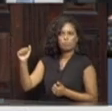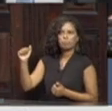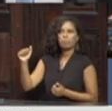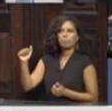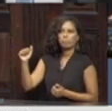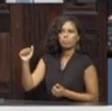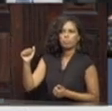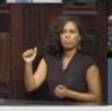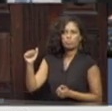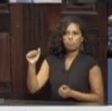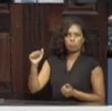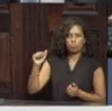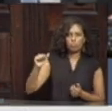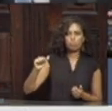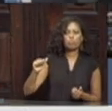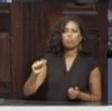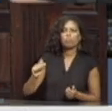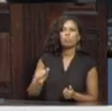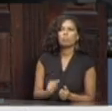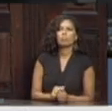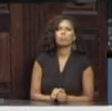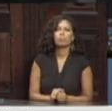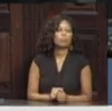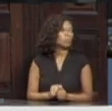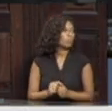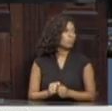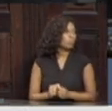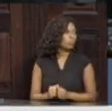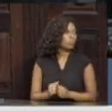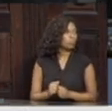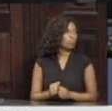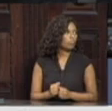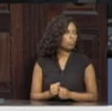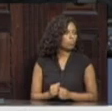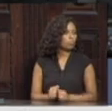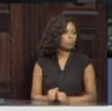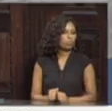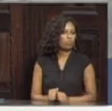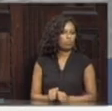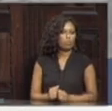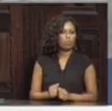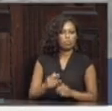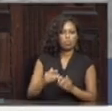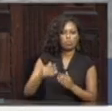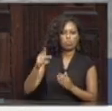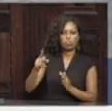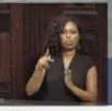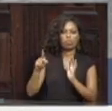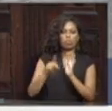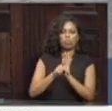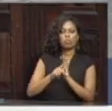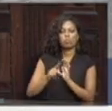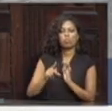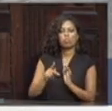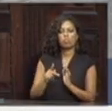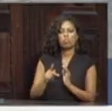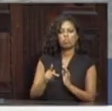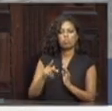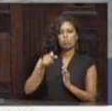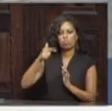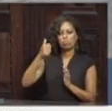Lida e aprovada a ata, passa-se a ordem do dia. Questão de ordem, presidente. Questão de ordem, deputado Flávio. Há um projeto de lei de minha autoria na pauta hoje,